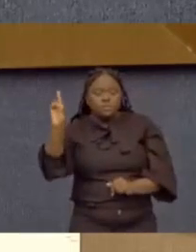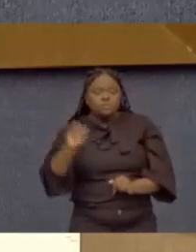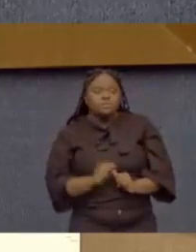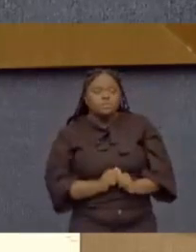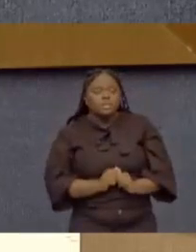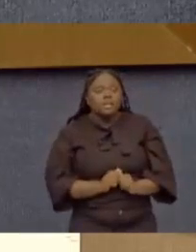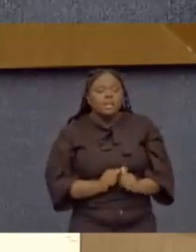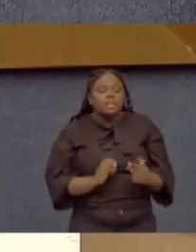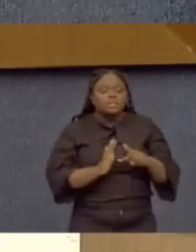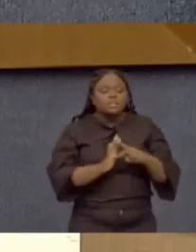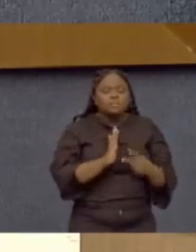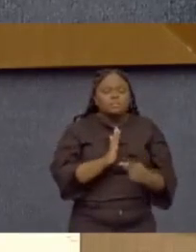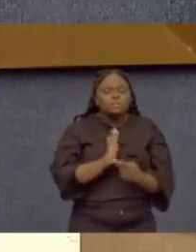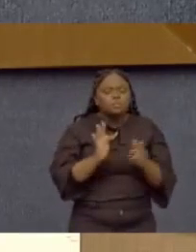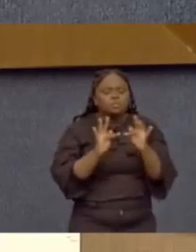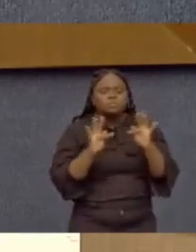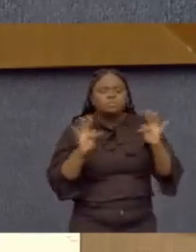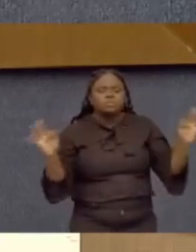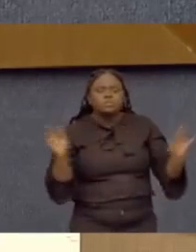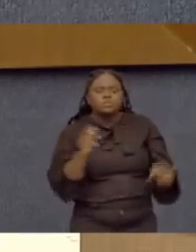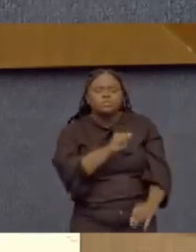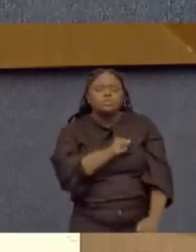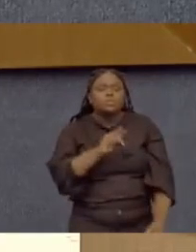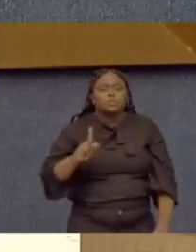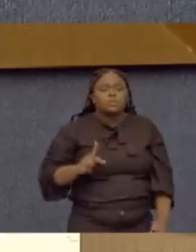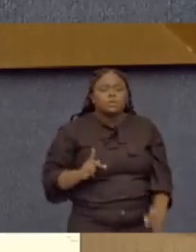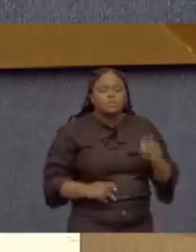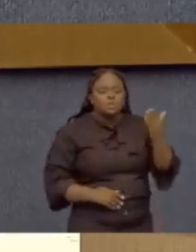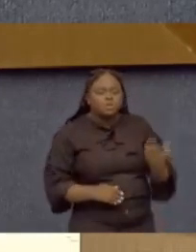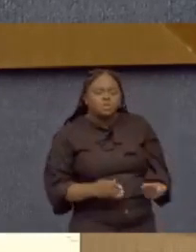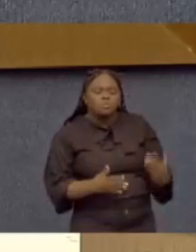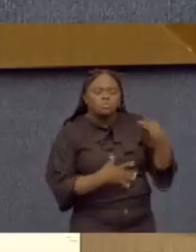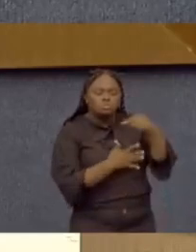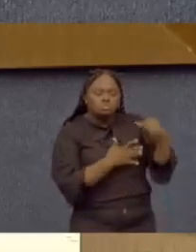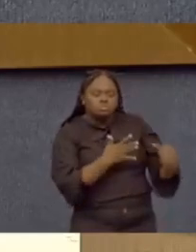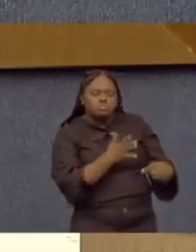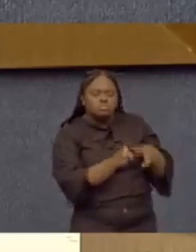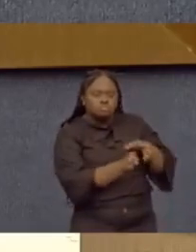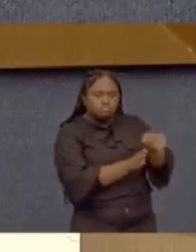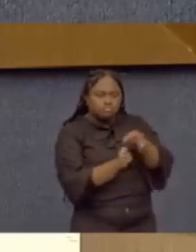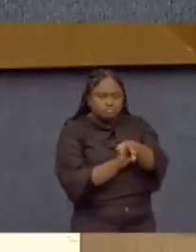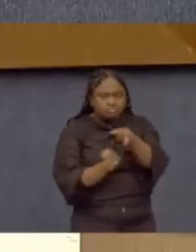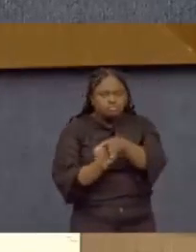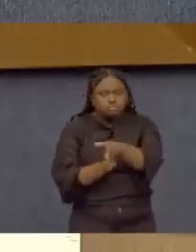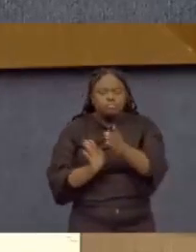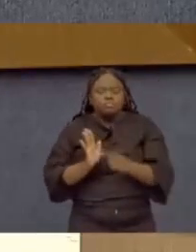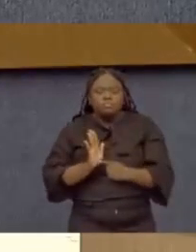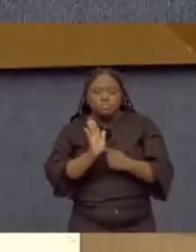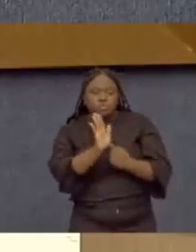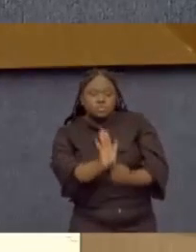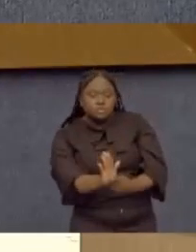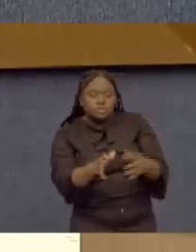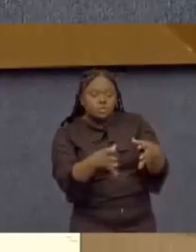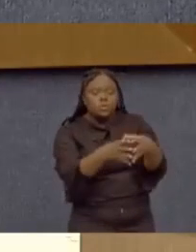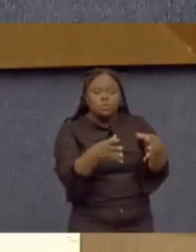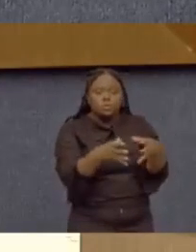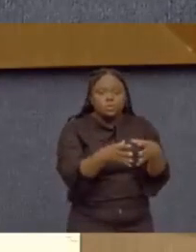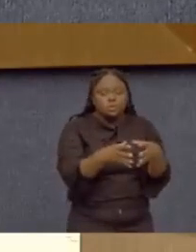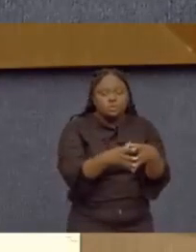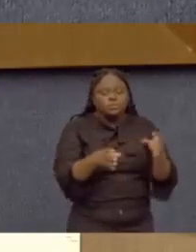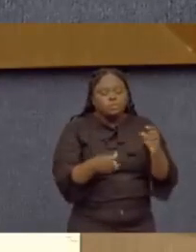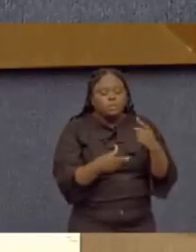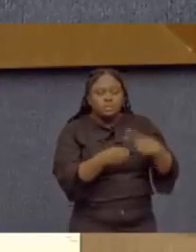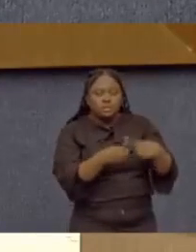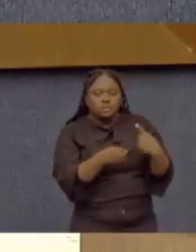pequeno excerto que o apóstolo, mediante outras exortações, está buscando orientar aquela comunidade de